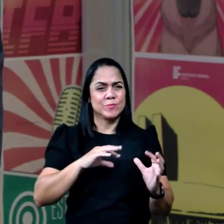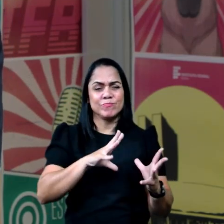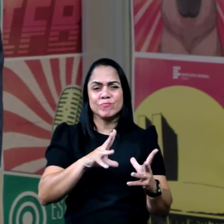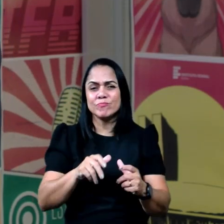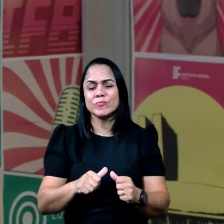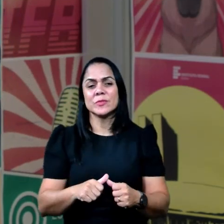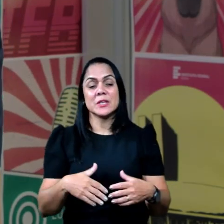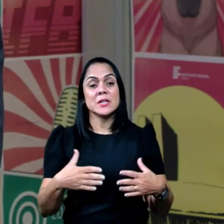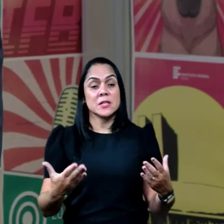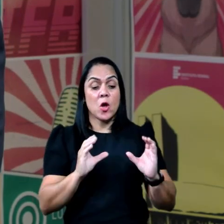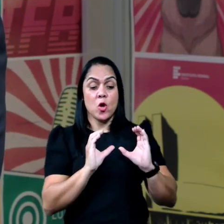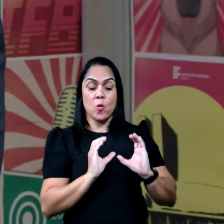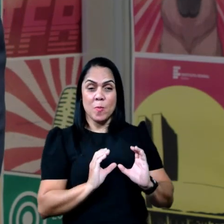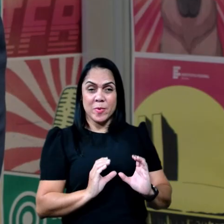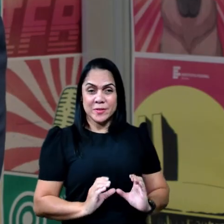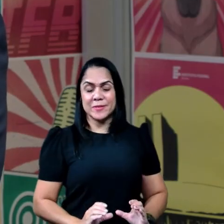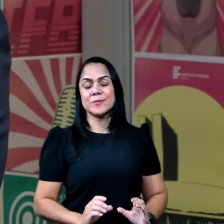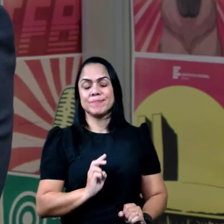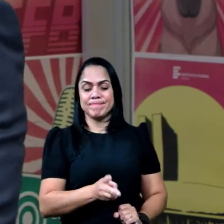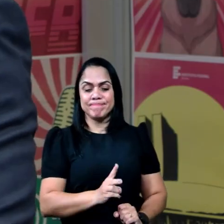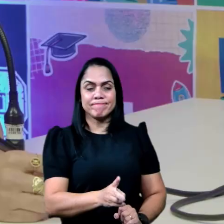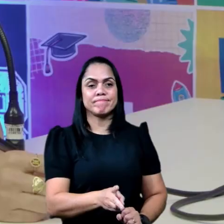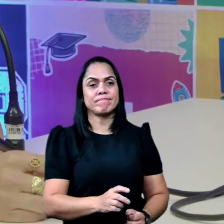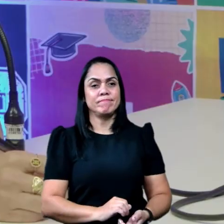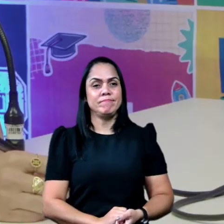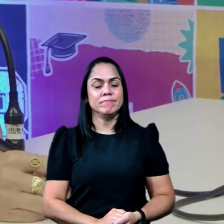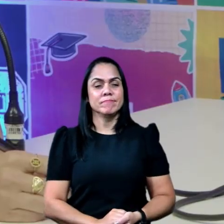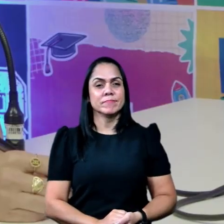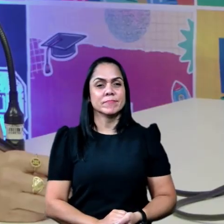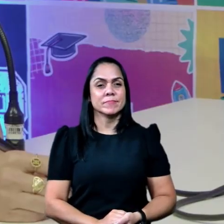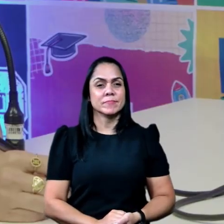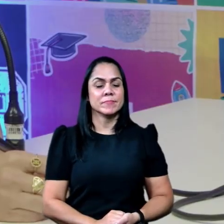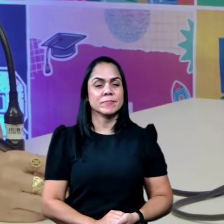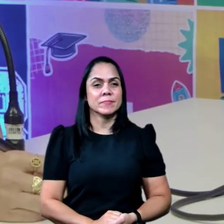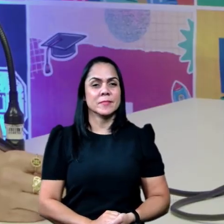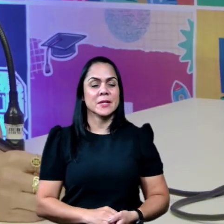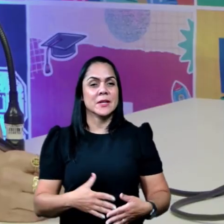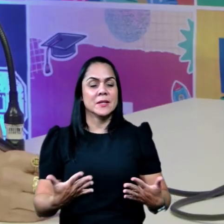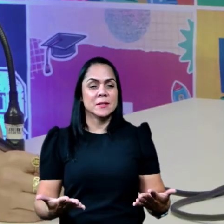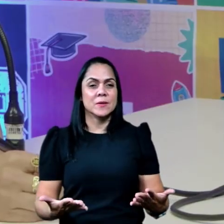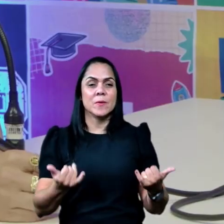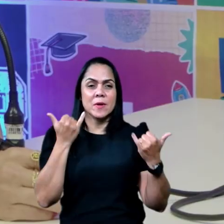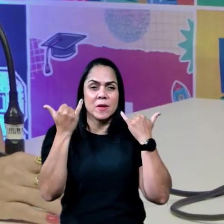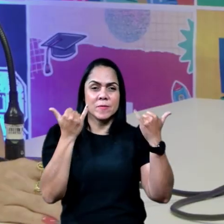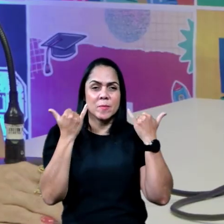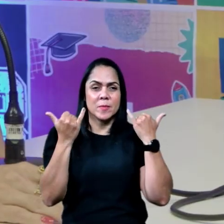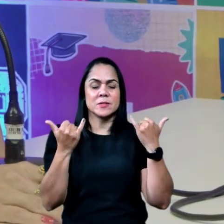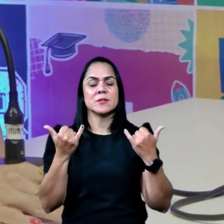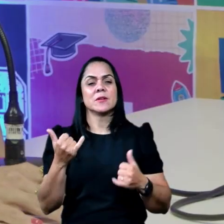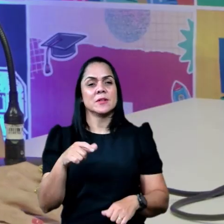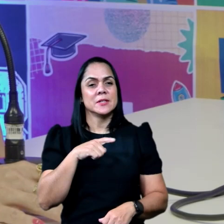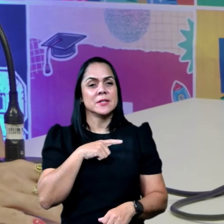é um comportamento bastante recorrente. Exato. E aí eu trago uma informação para vocês, nós lançamos pela